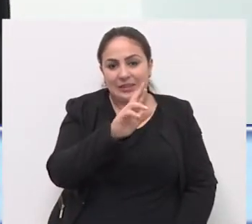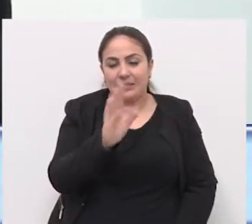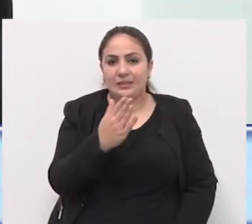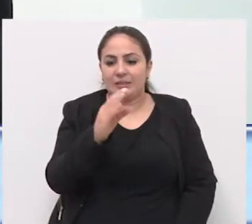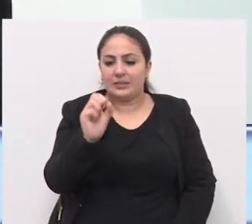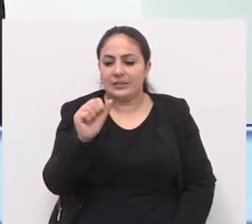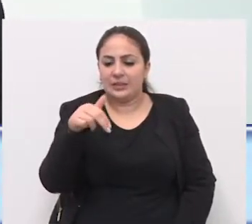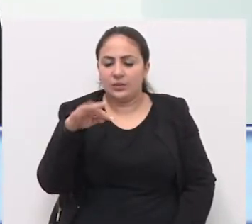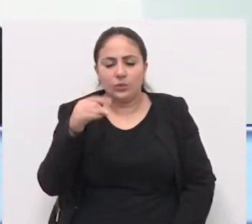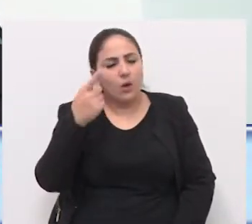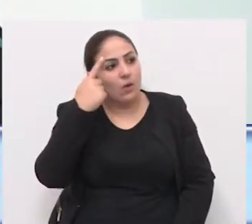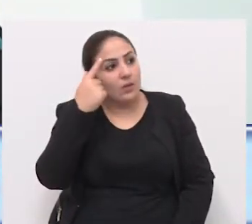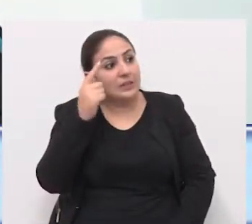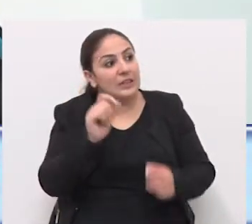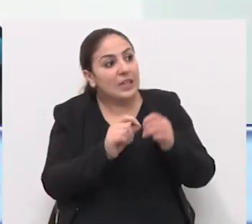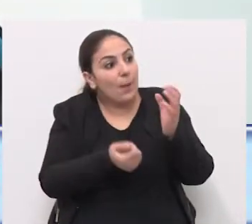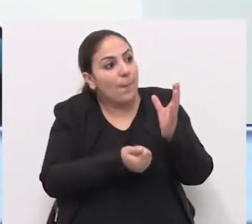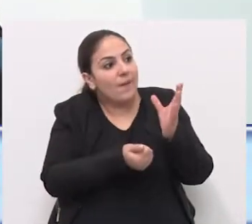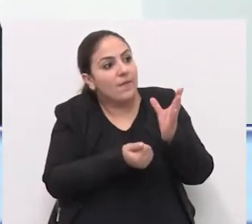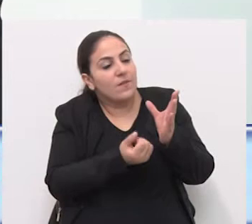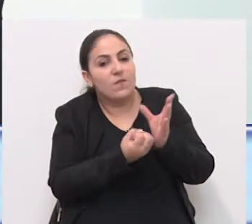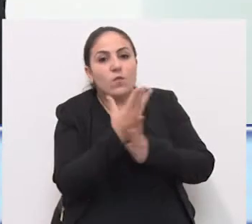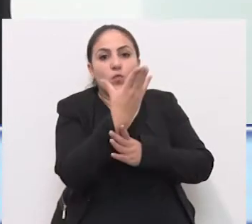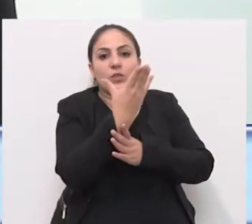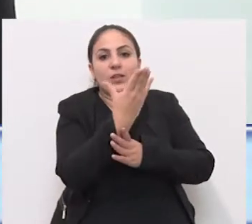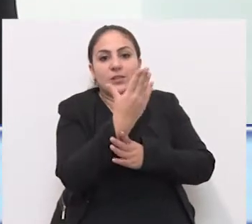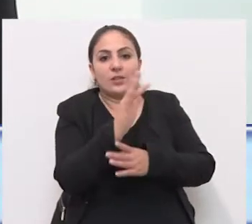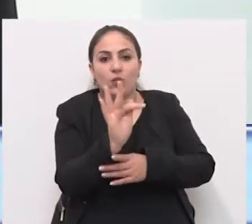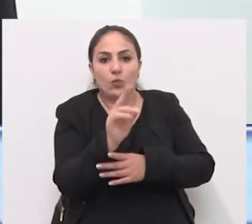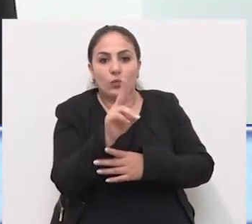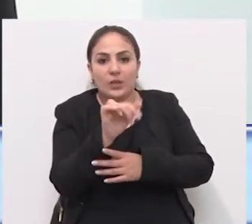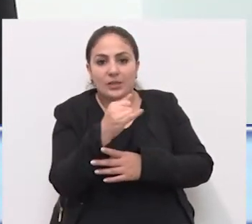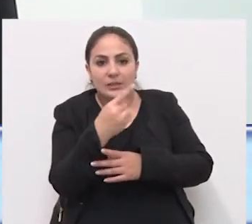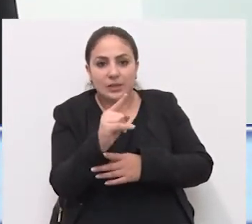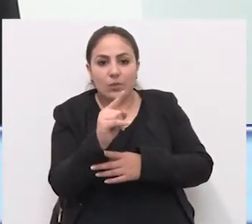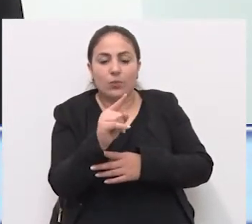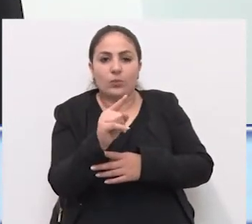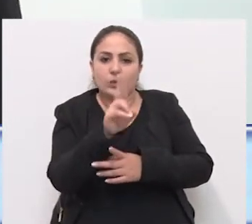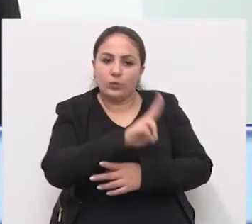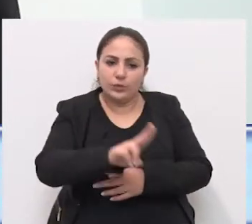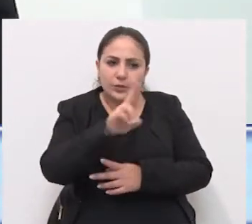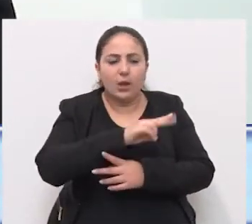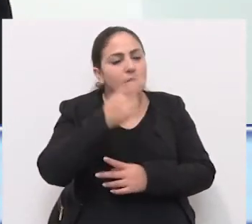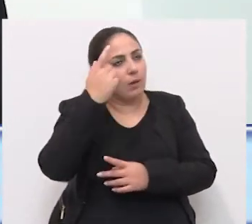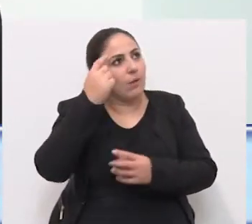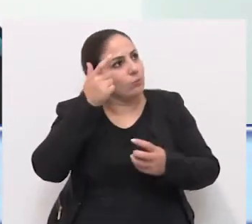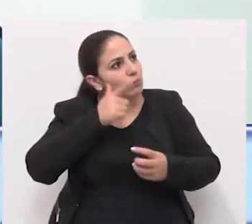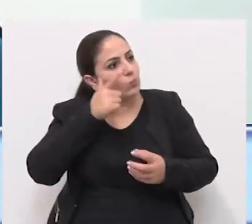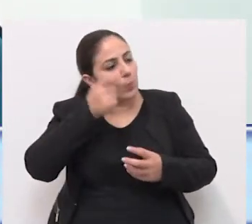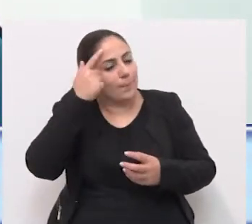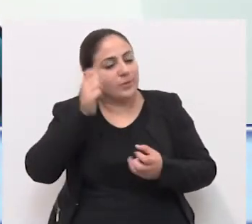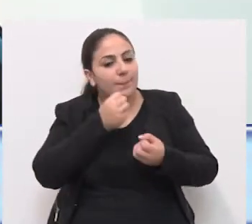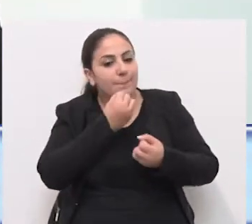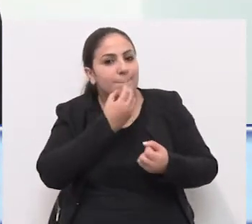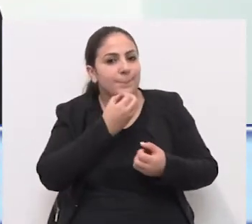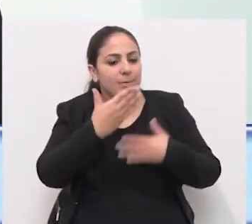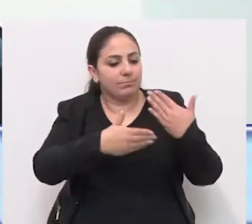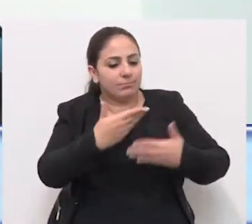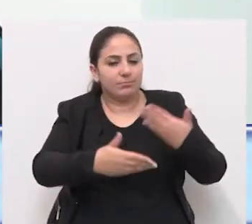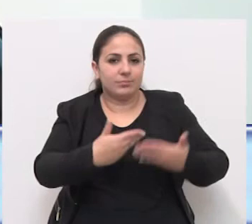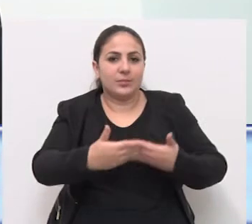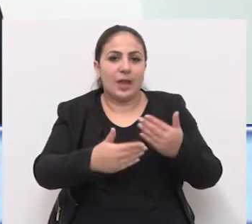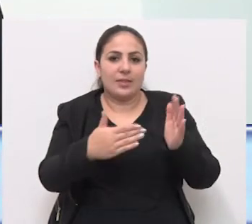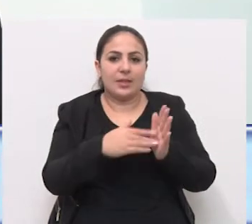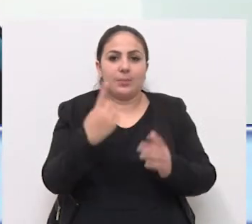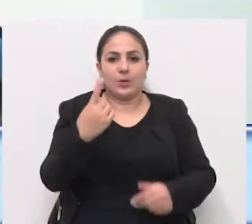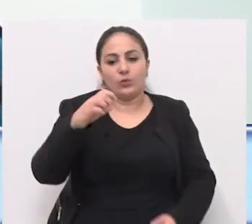reunir, pensando-se numa fundação universidade, né? Aí realmente as coisas fluíram bem